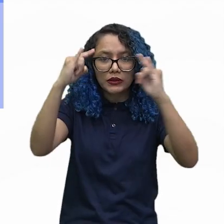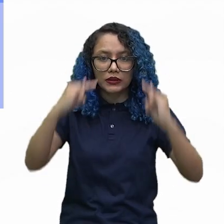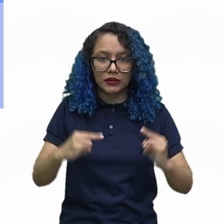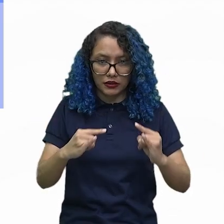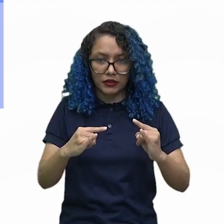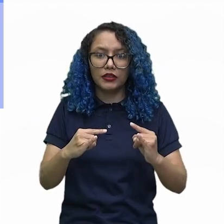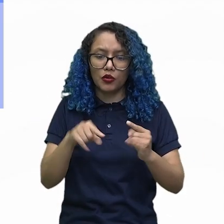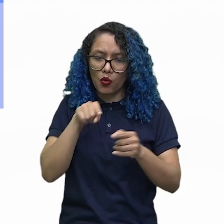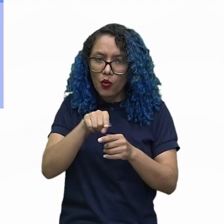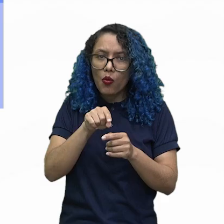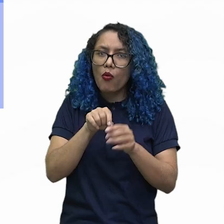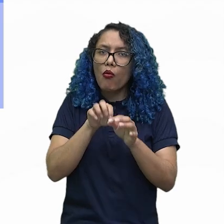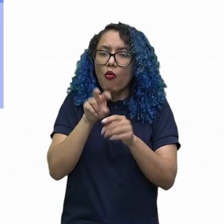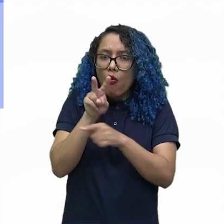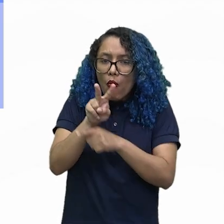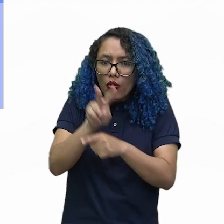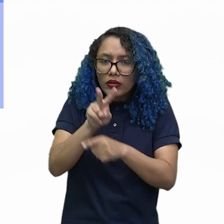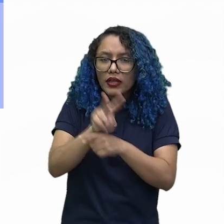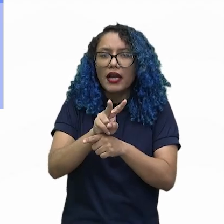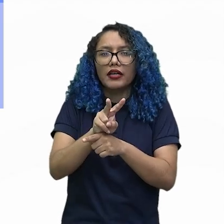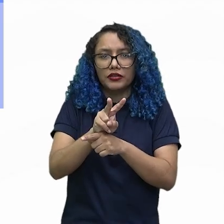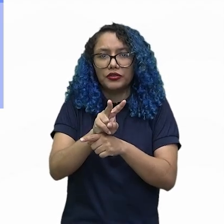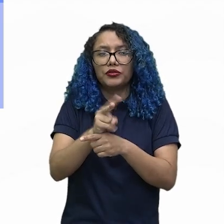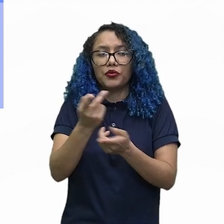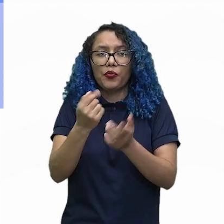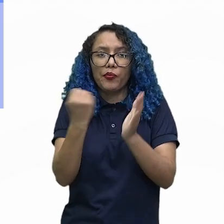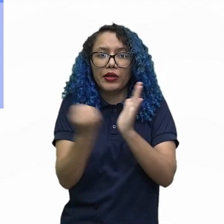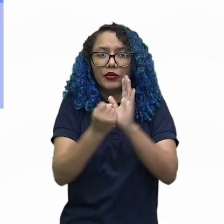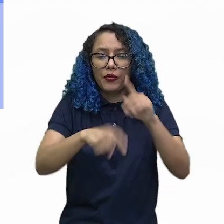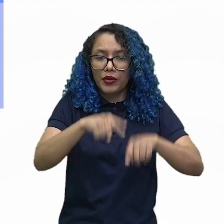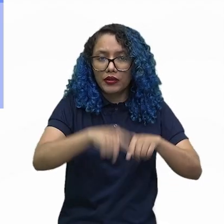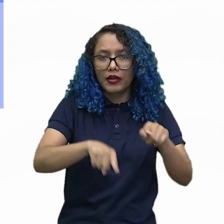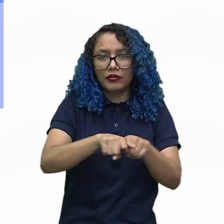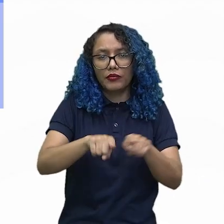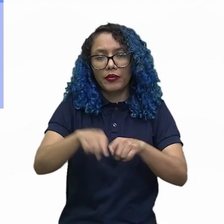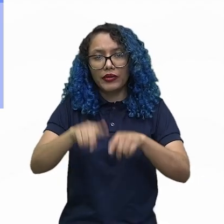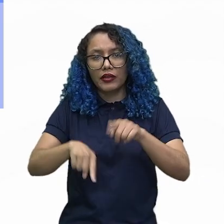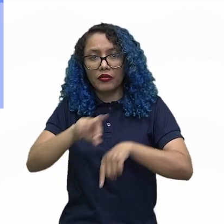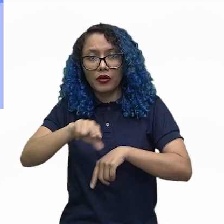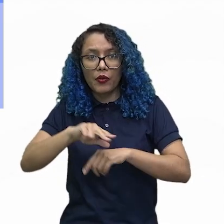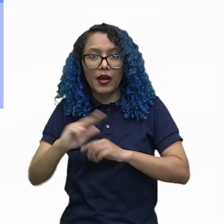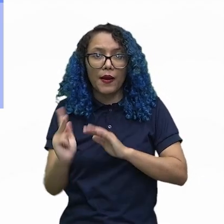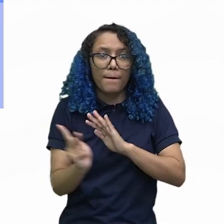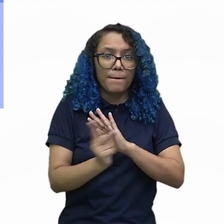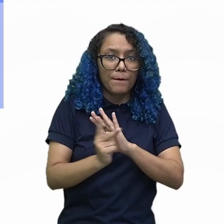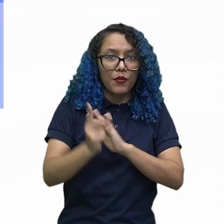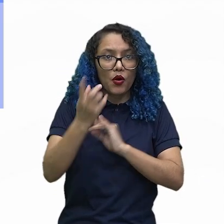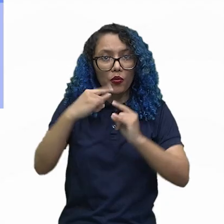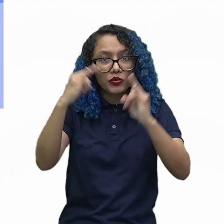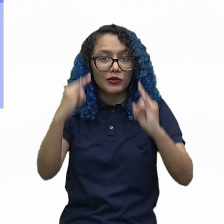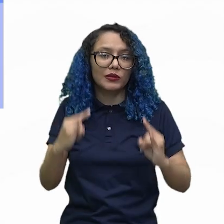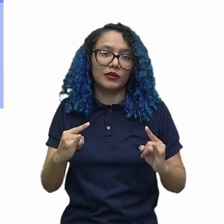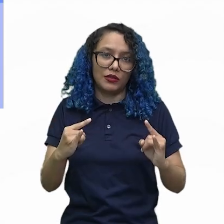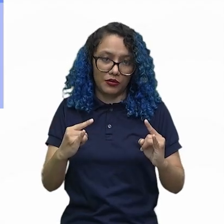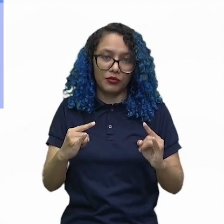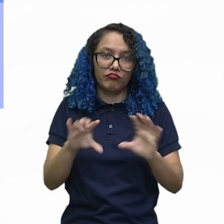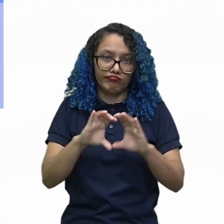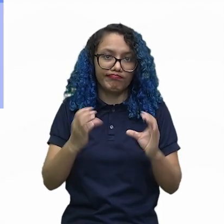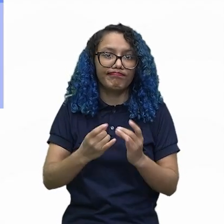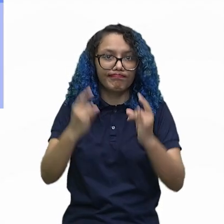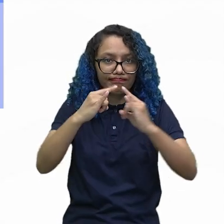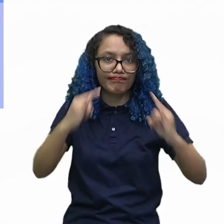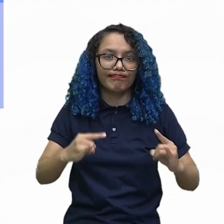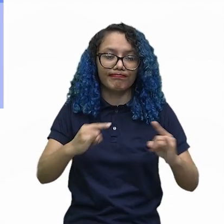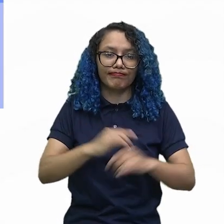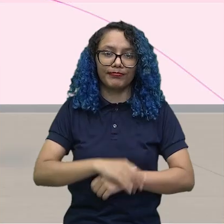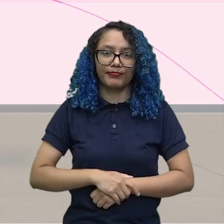dessa questão da preservação do patrimônio material e imaterial da memória oral da comunidade circense.